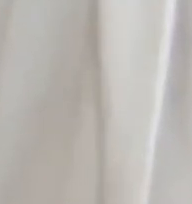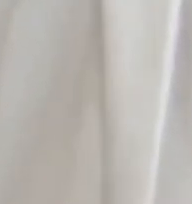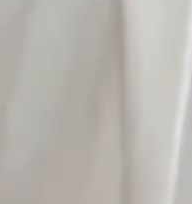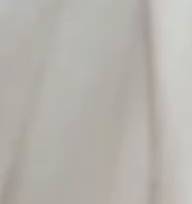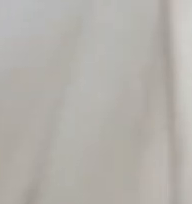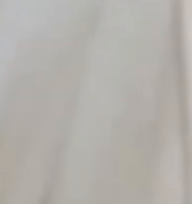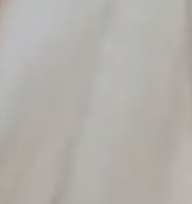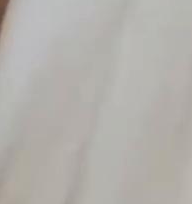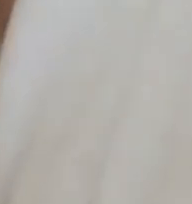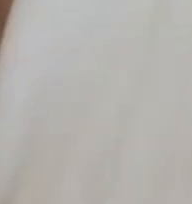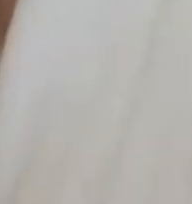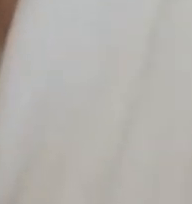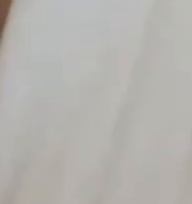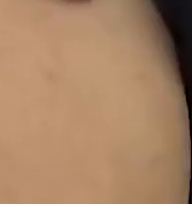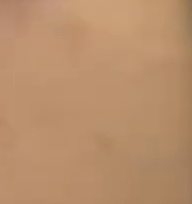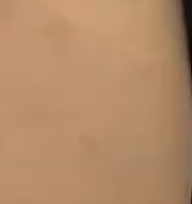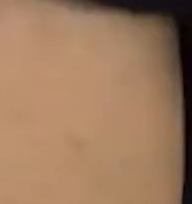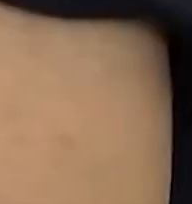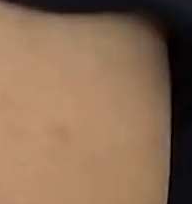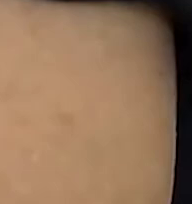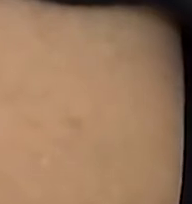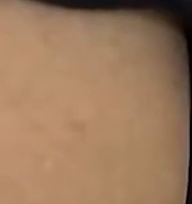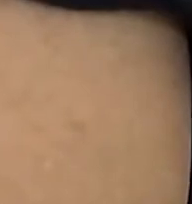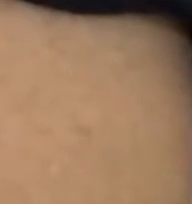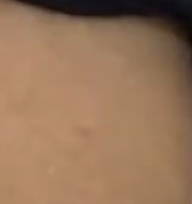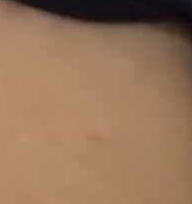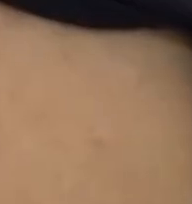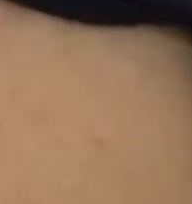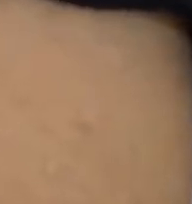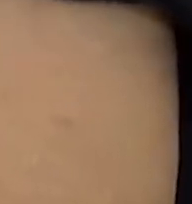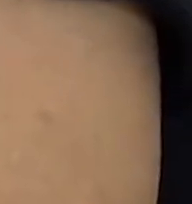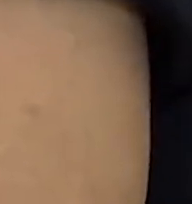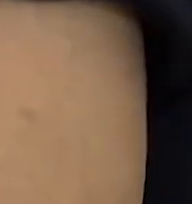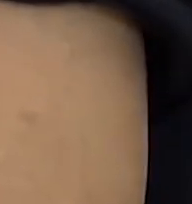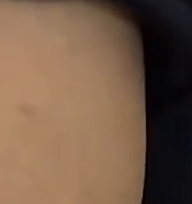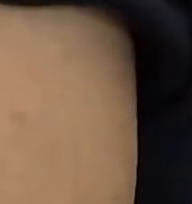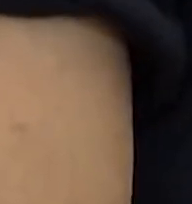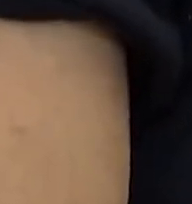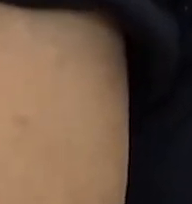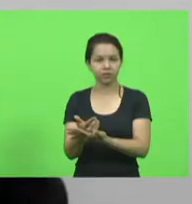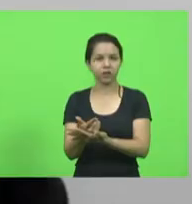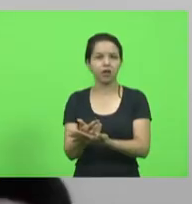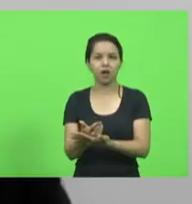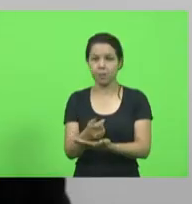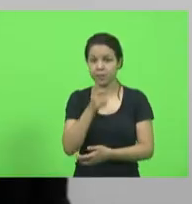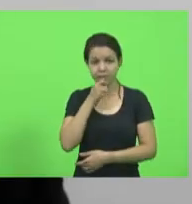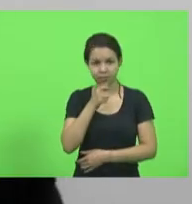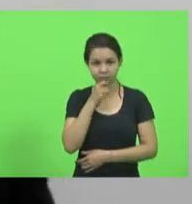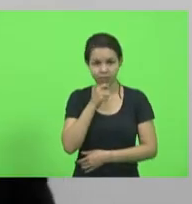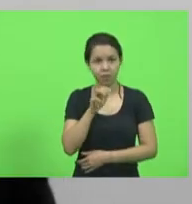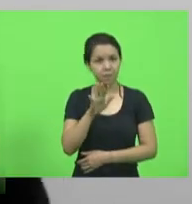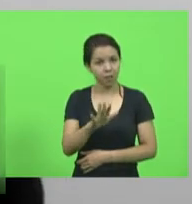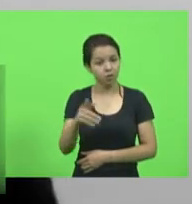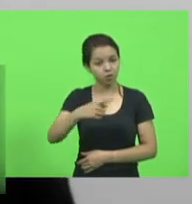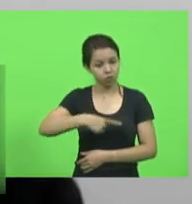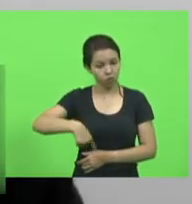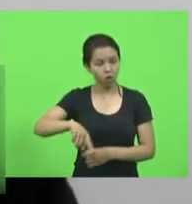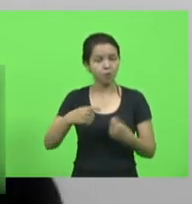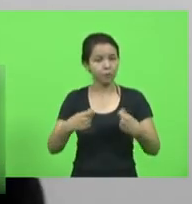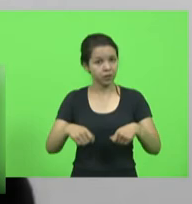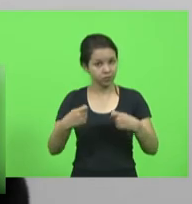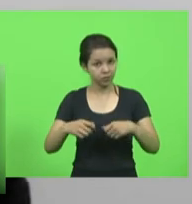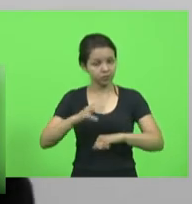Legislativa e que permite ao estado dar um passo fundamental no combate à proliferação do covid. Nós temos que ser protagonista.